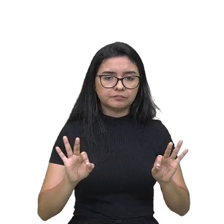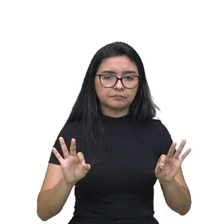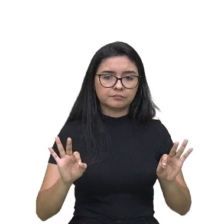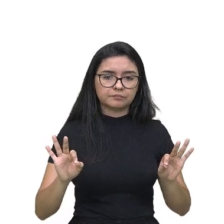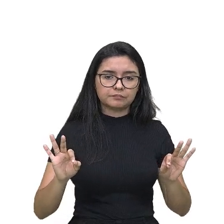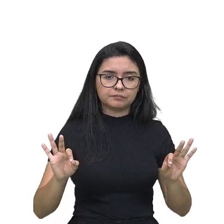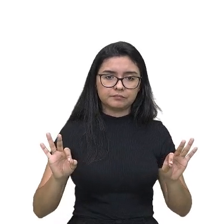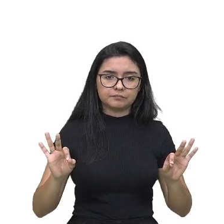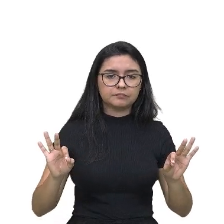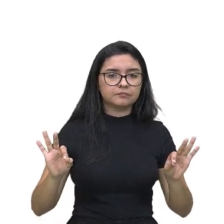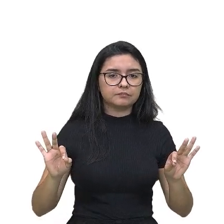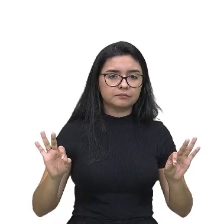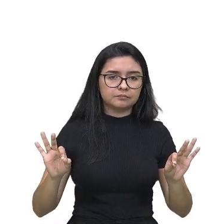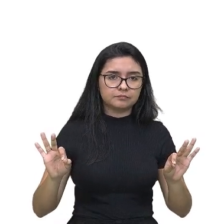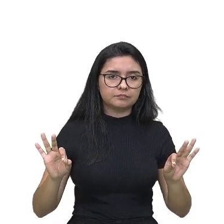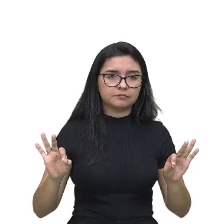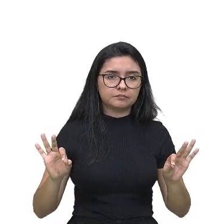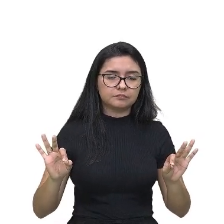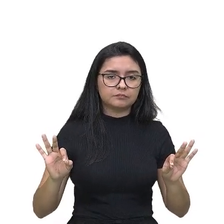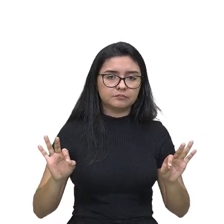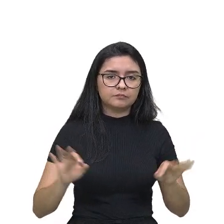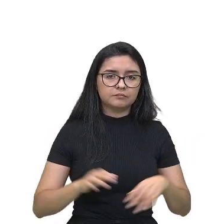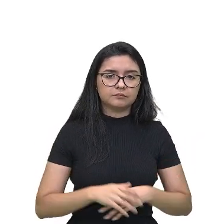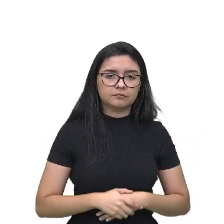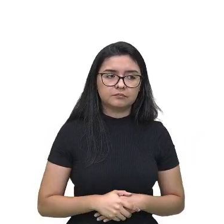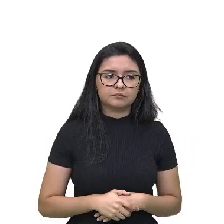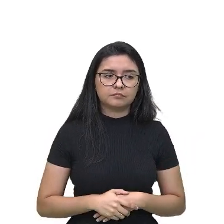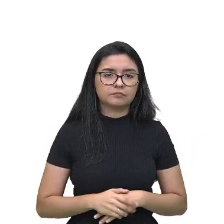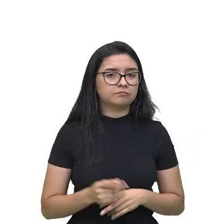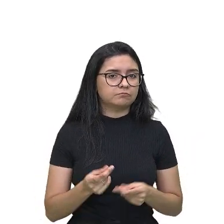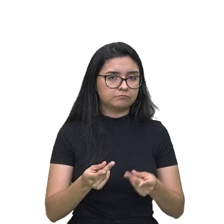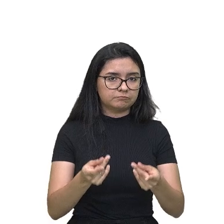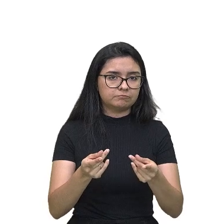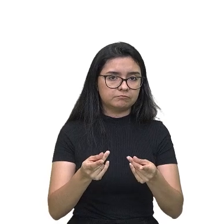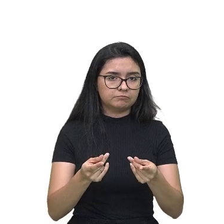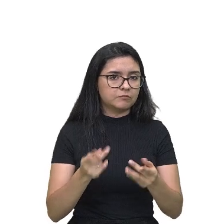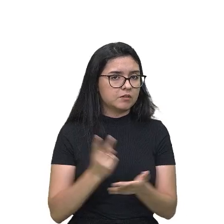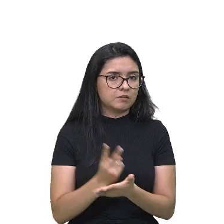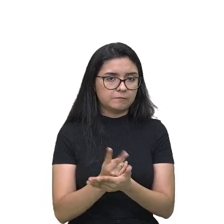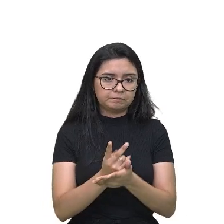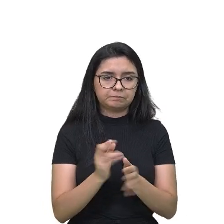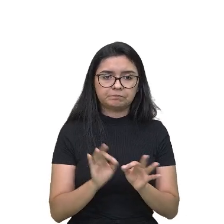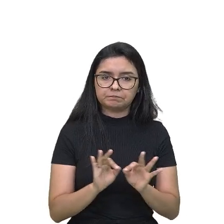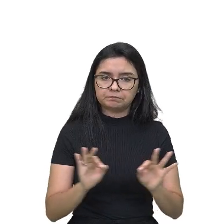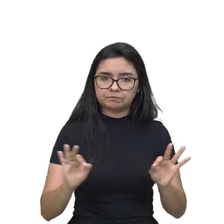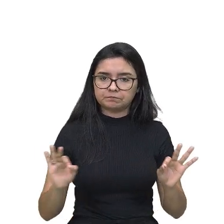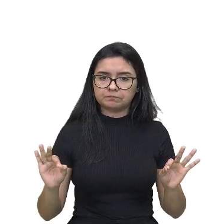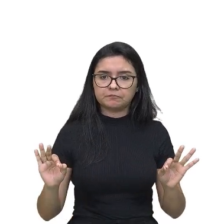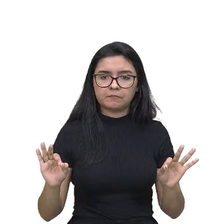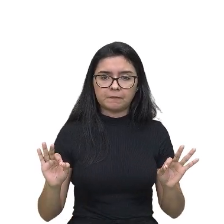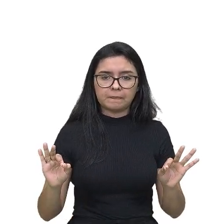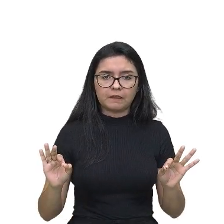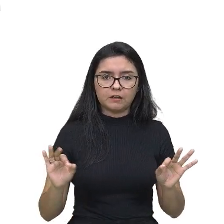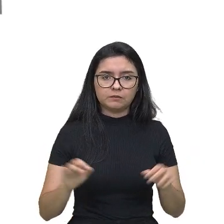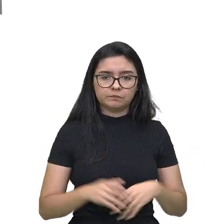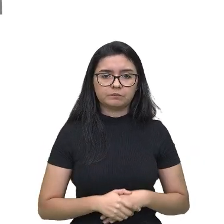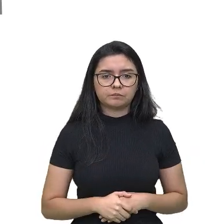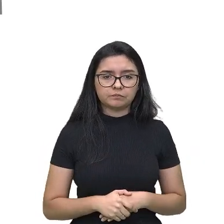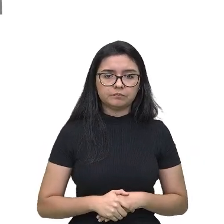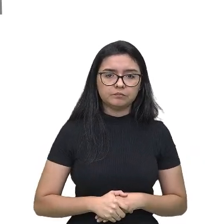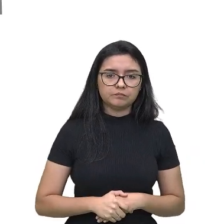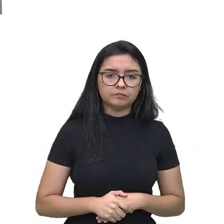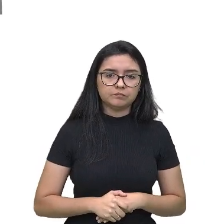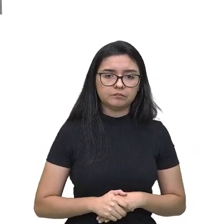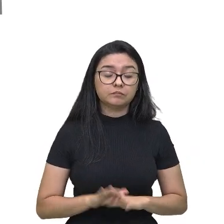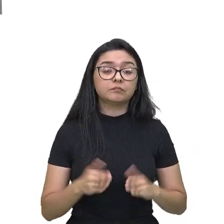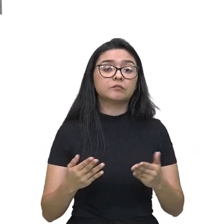ó, infinitamente para ambos os lados. Ó, um segmento se prolonga infinitamente para ambos os lados. Isto